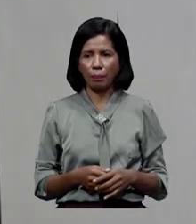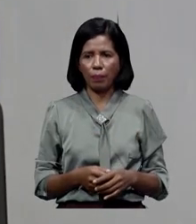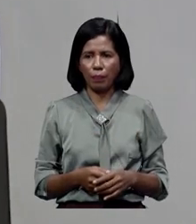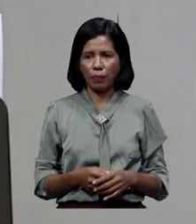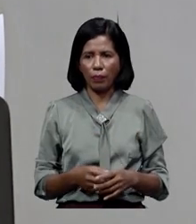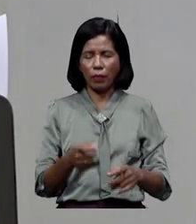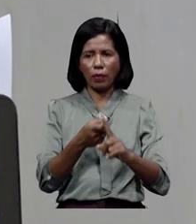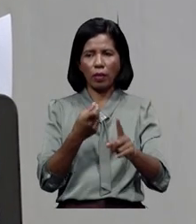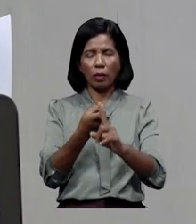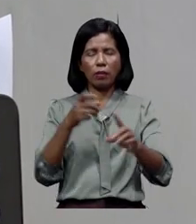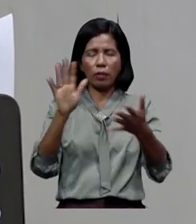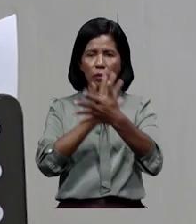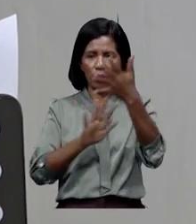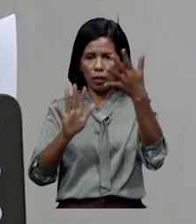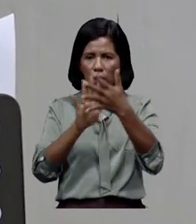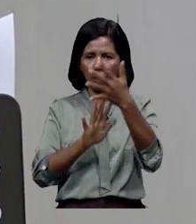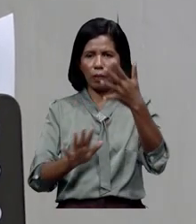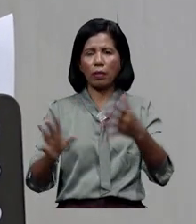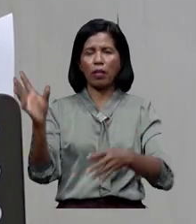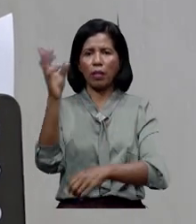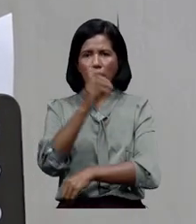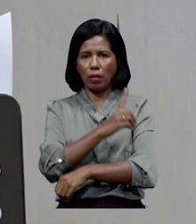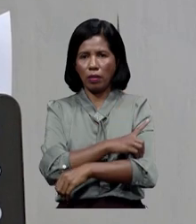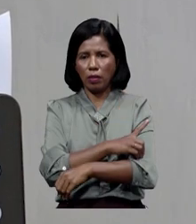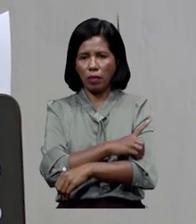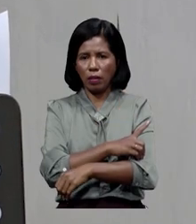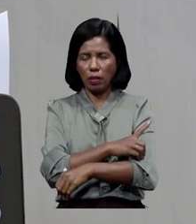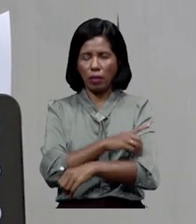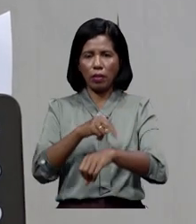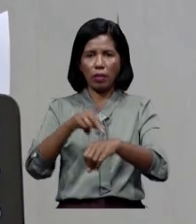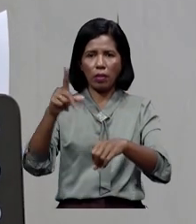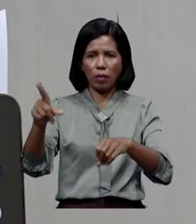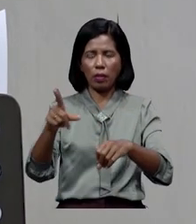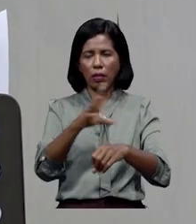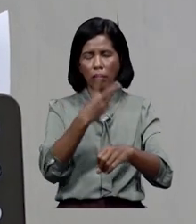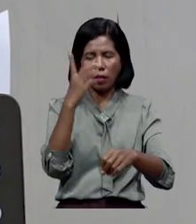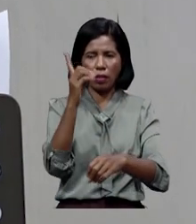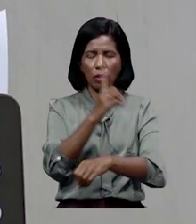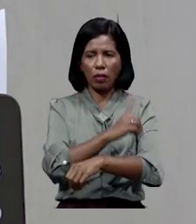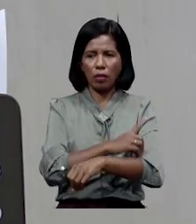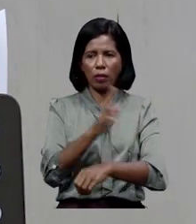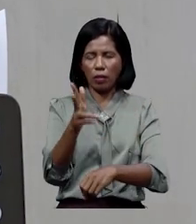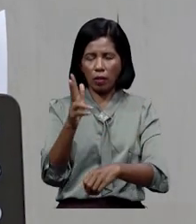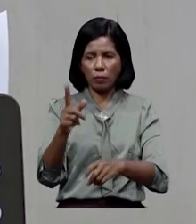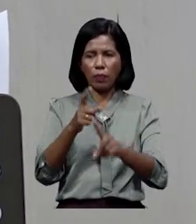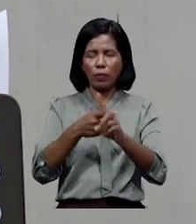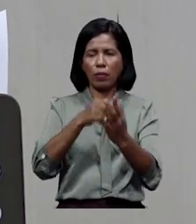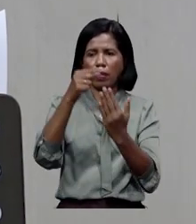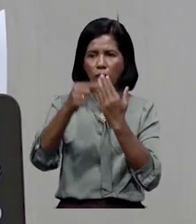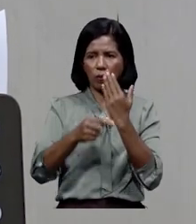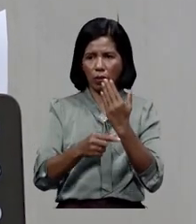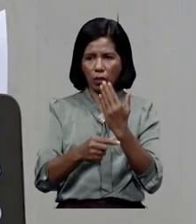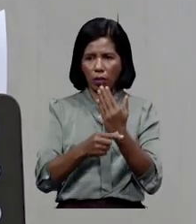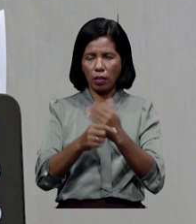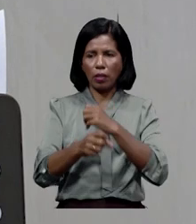si Comemoração Lorong Comemoração Nacional Consulta Popular Lorong tornou de agosto